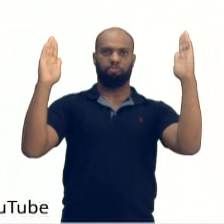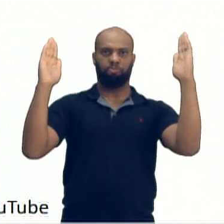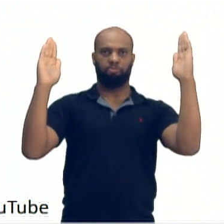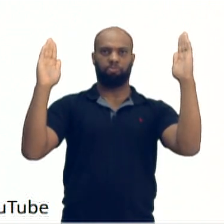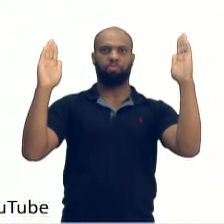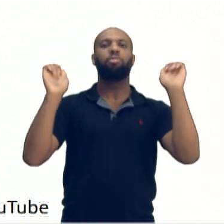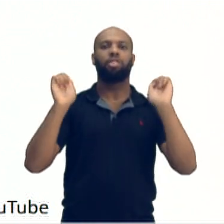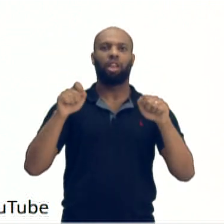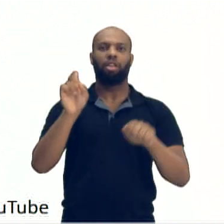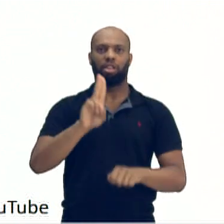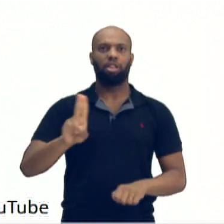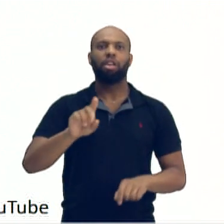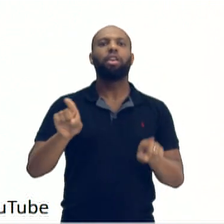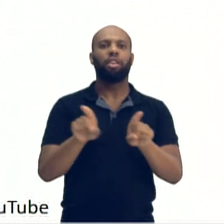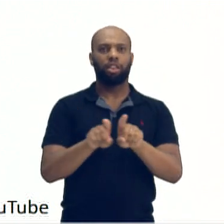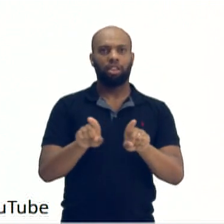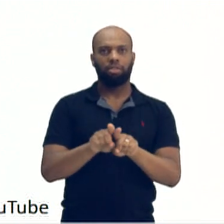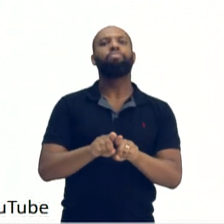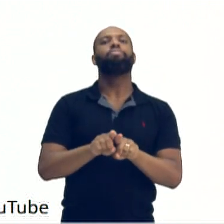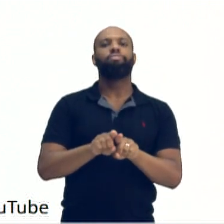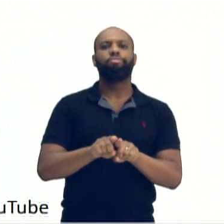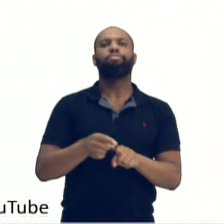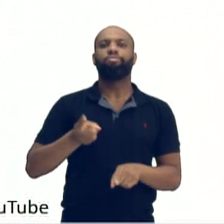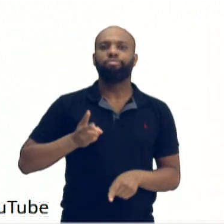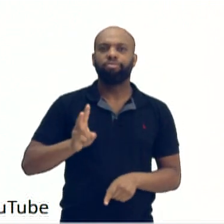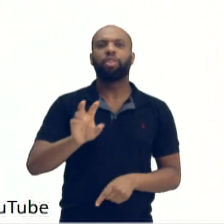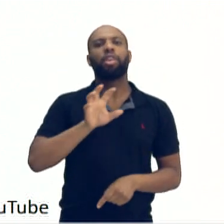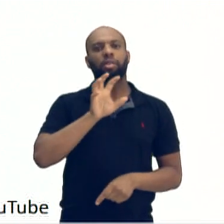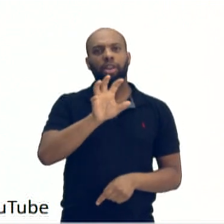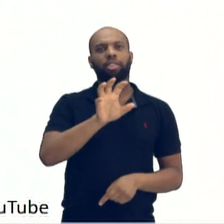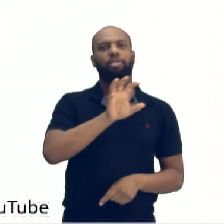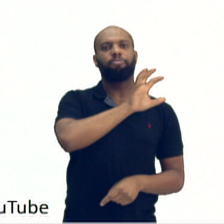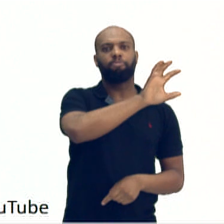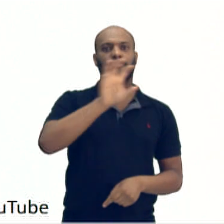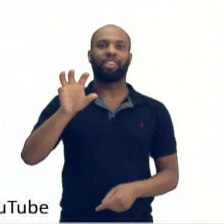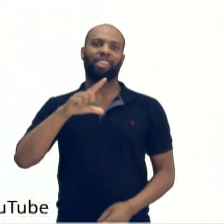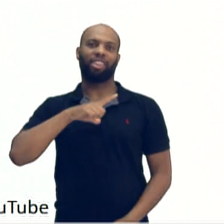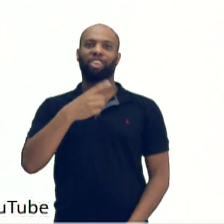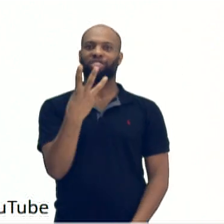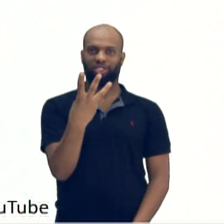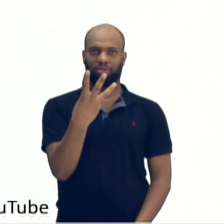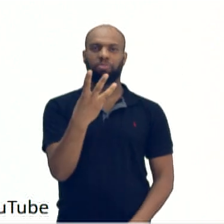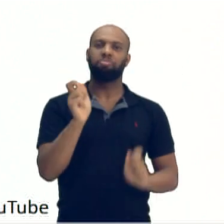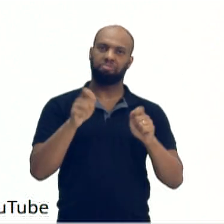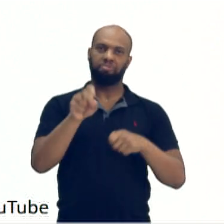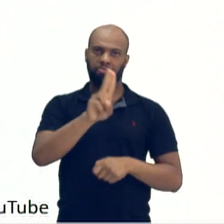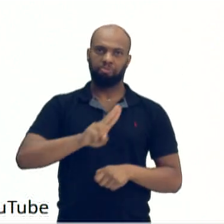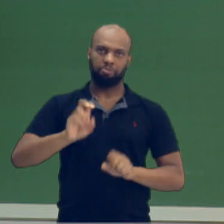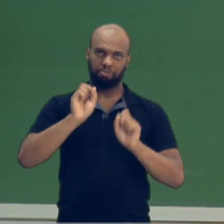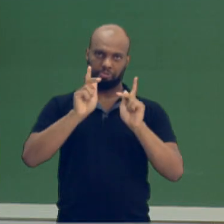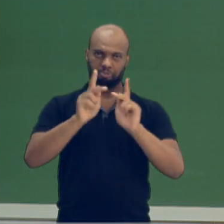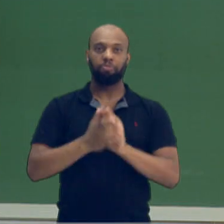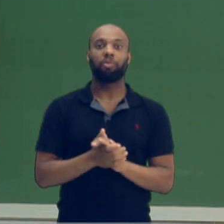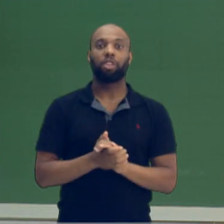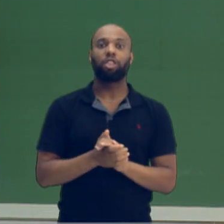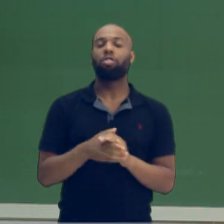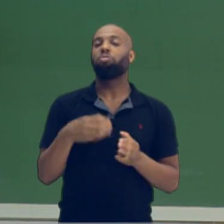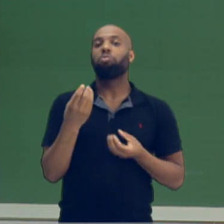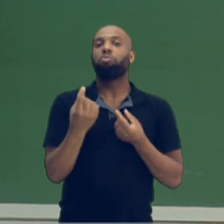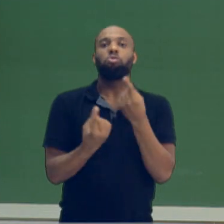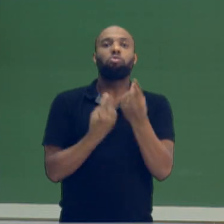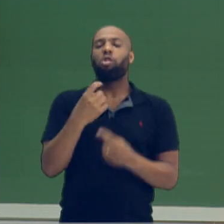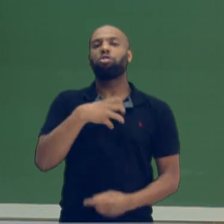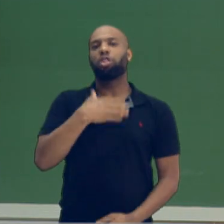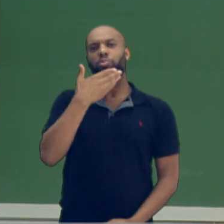barras, tá? Então, vocês vão ver muito graficamente essa representação de matriz daqui para frente, tá certo? Qual é a mais